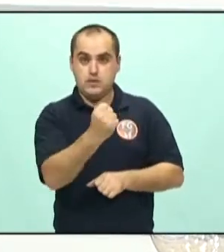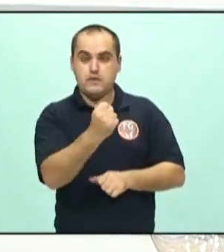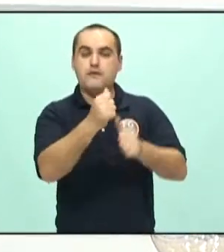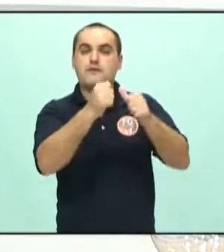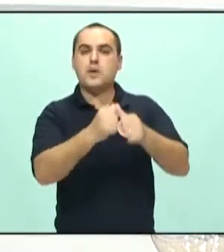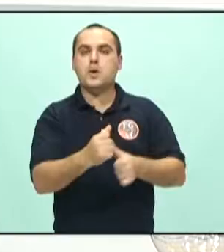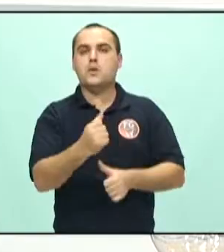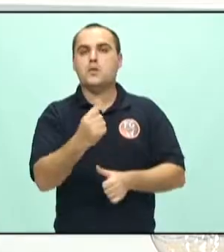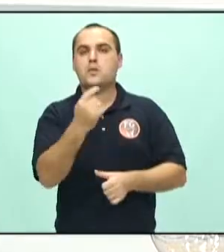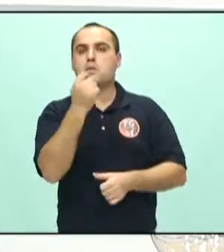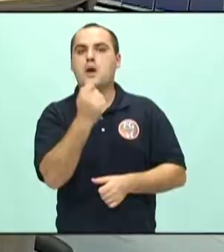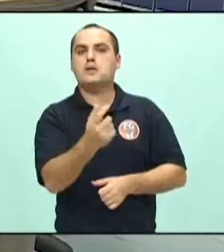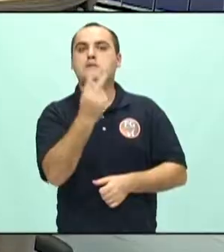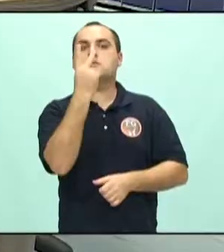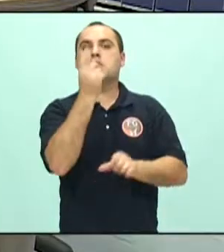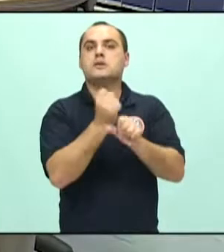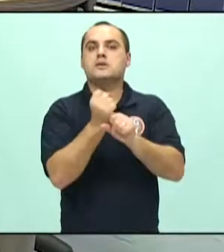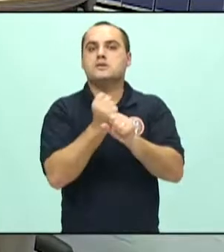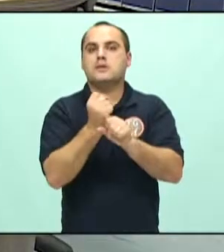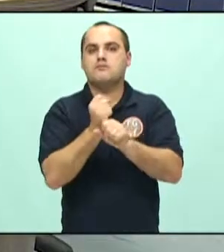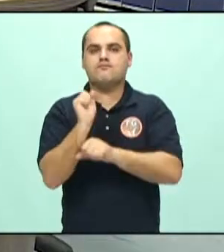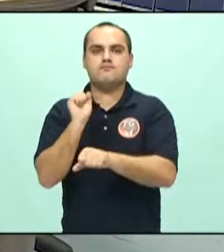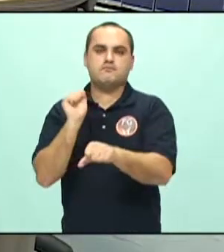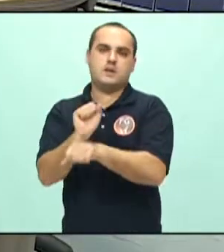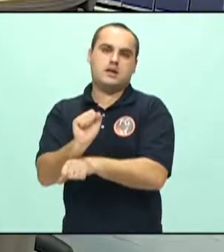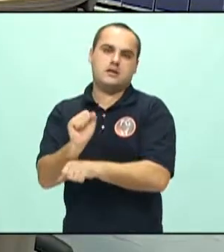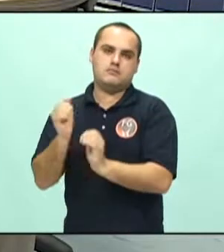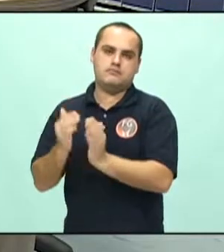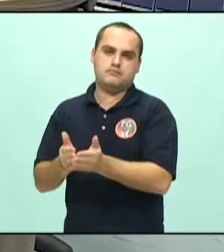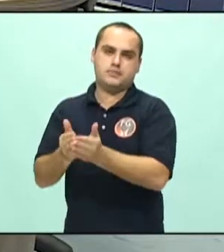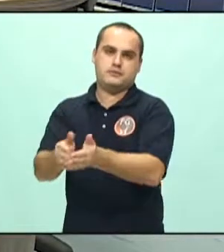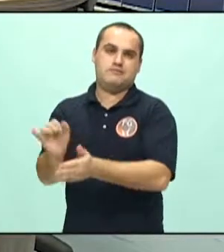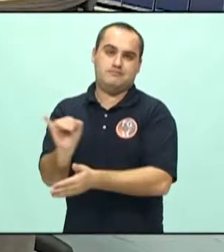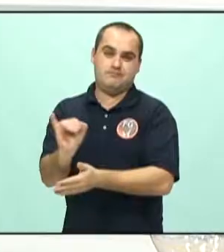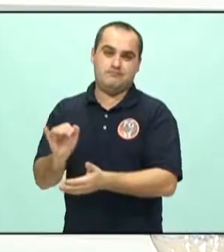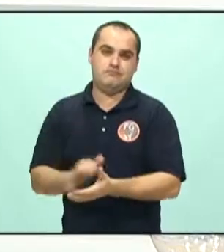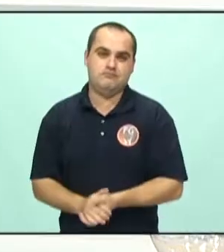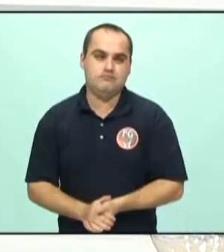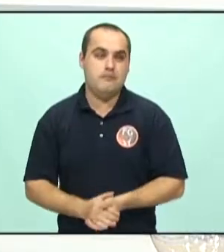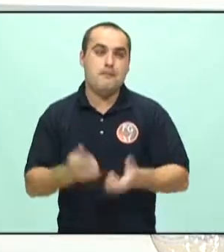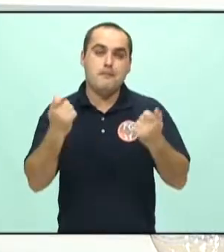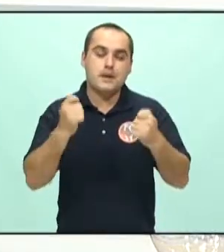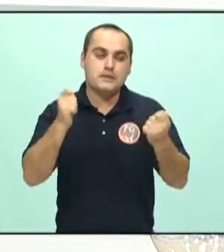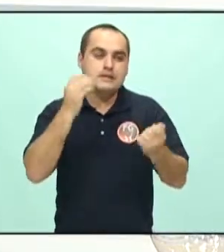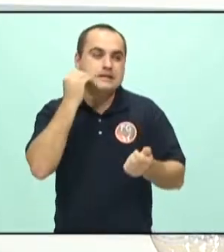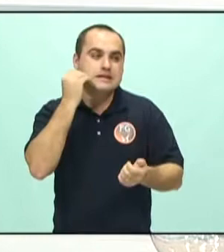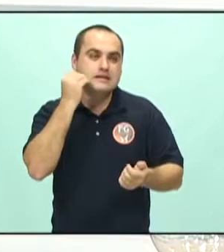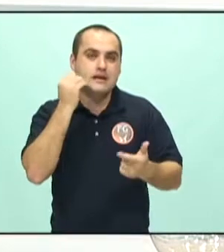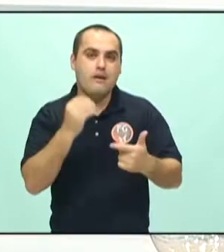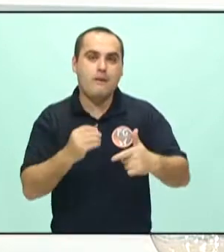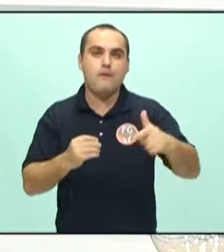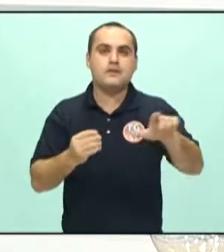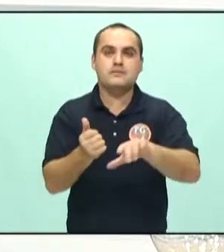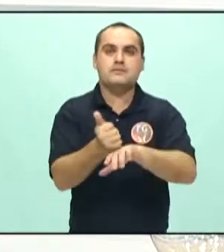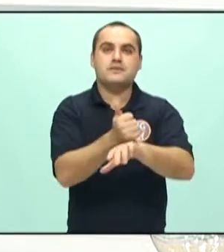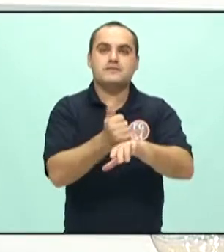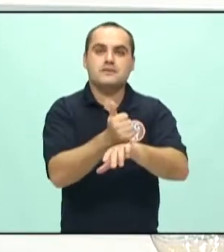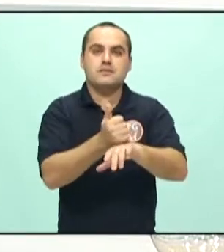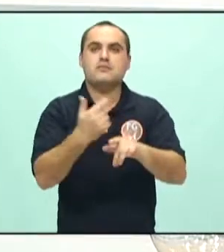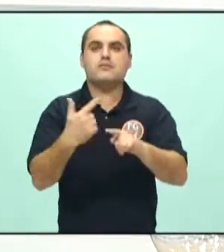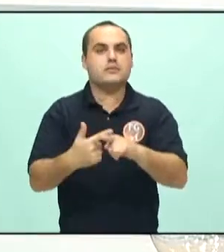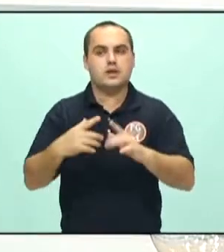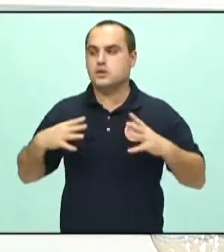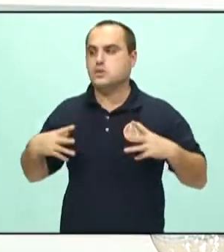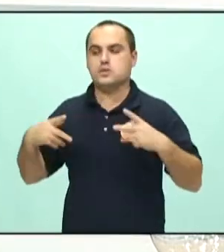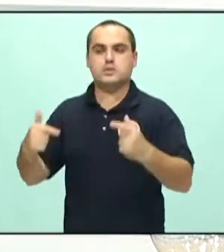Então, isso mexeu com todos nós, com as nossas famílias. Grande parte de nós tivemos que buscar uma nova alternativa profissional, porque ficamos literalmente